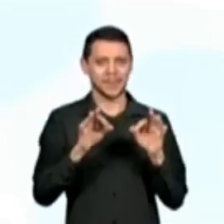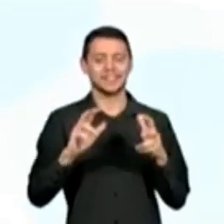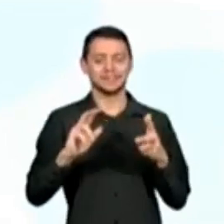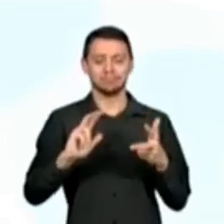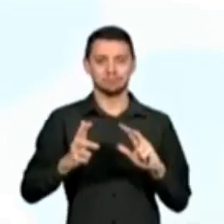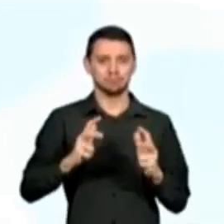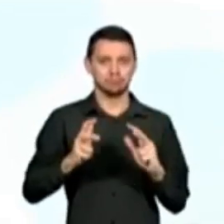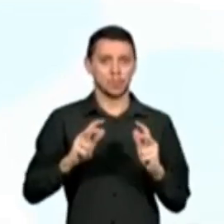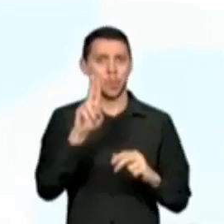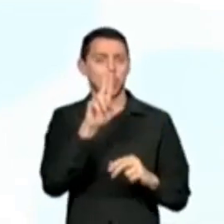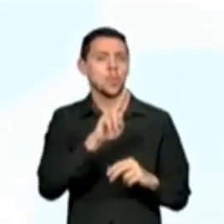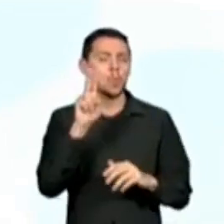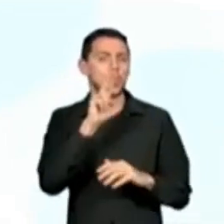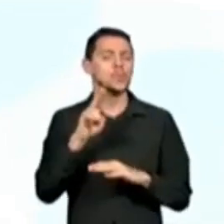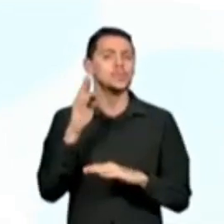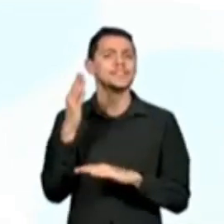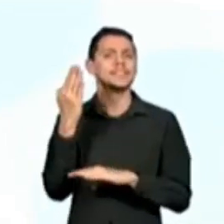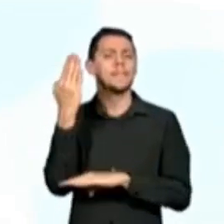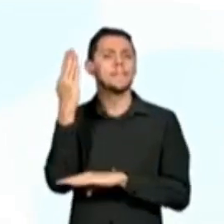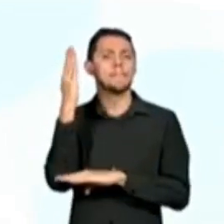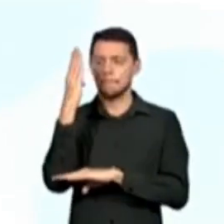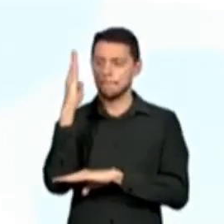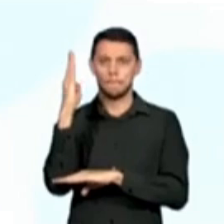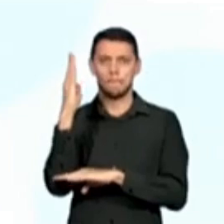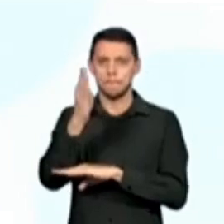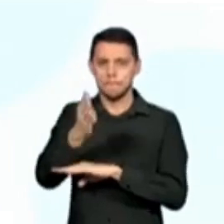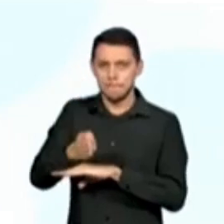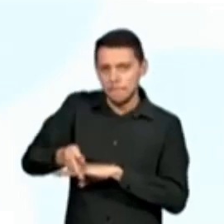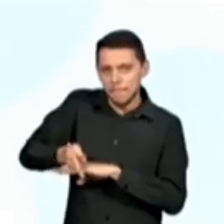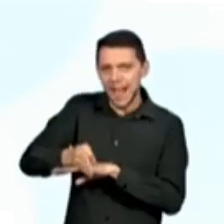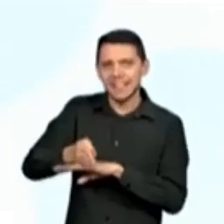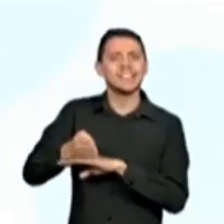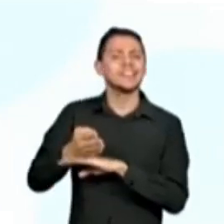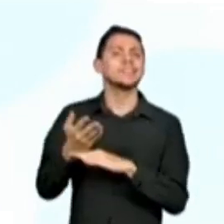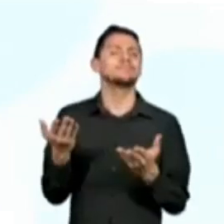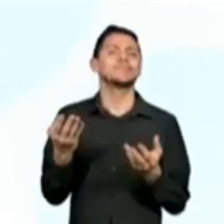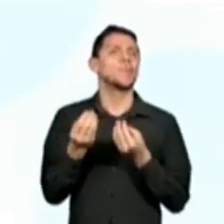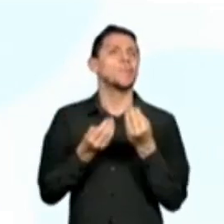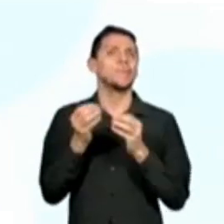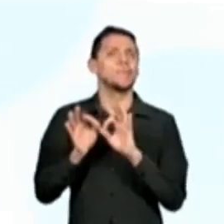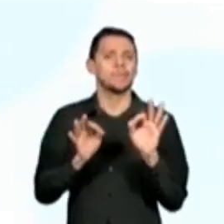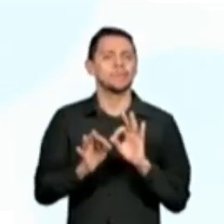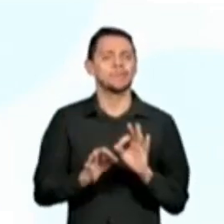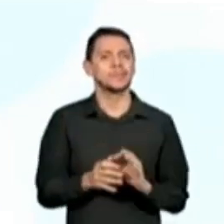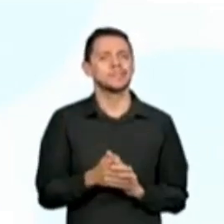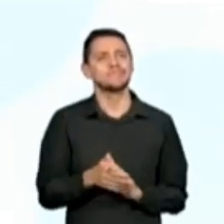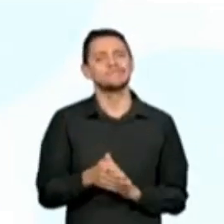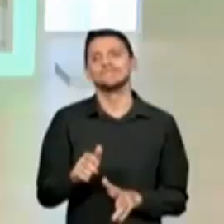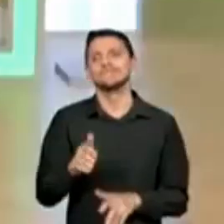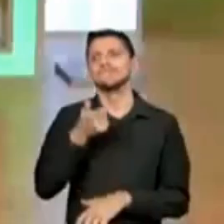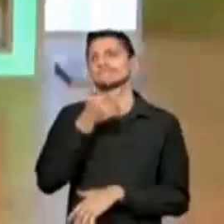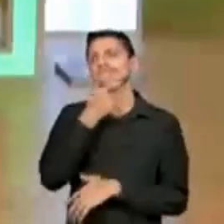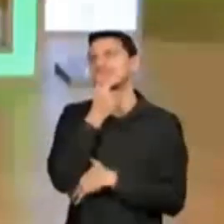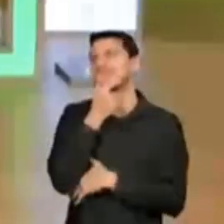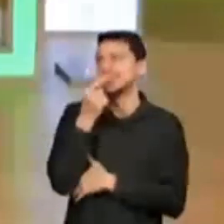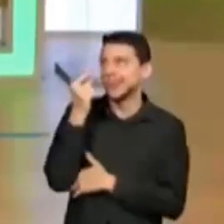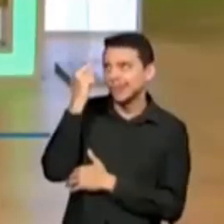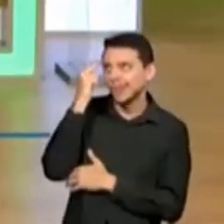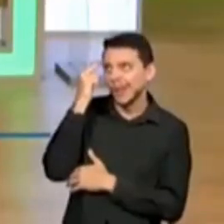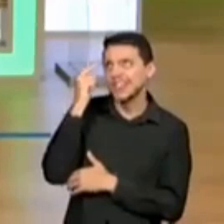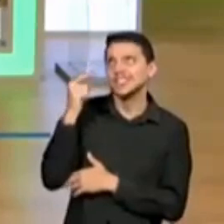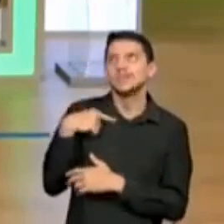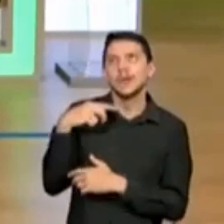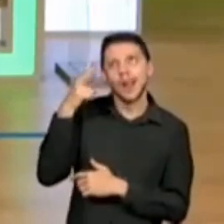com madeira, por exemplo? Eu acho que eu vou pegar as aulas do professor